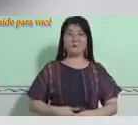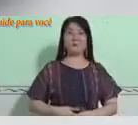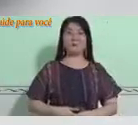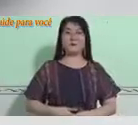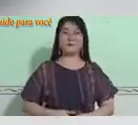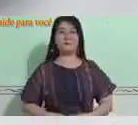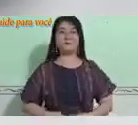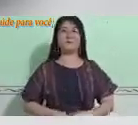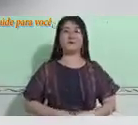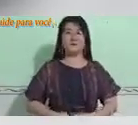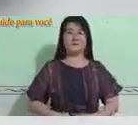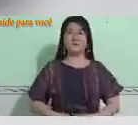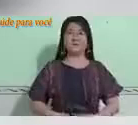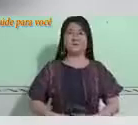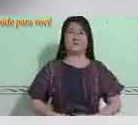testículos.